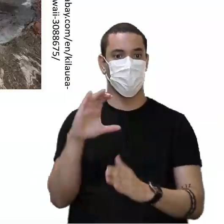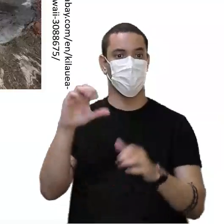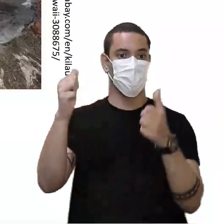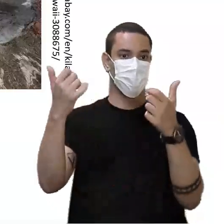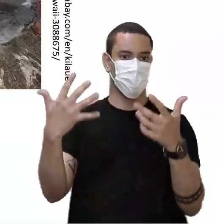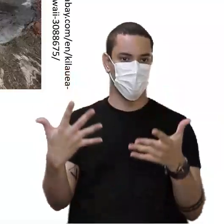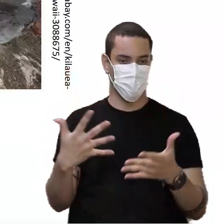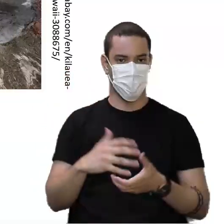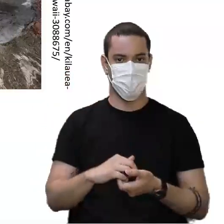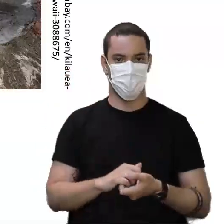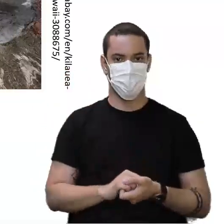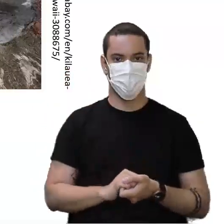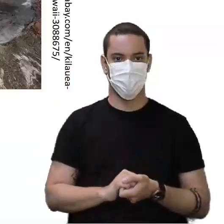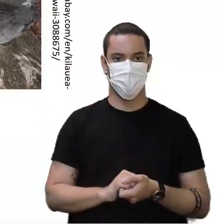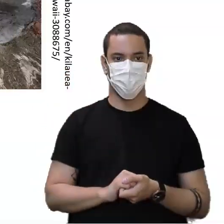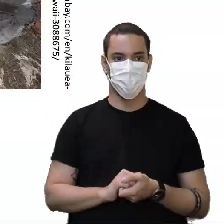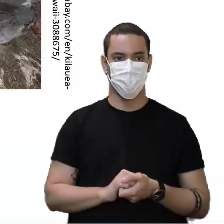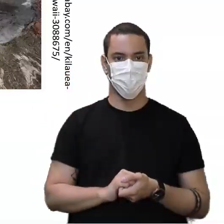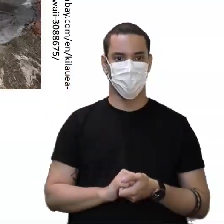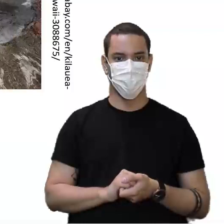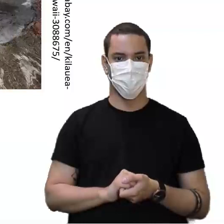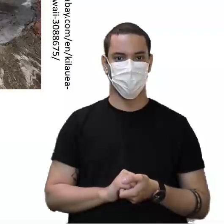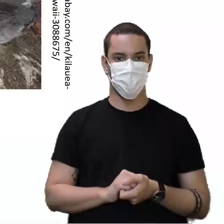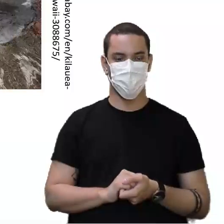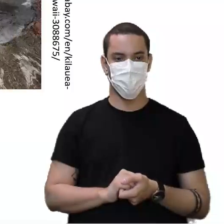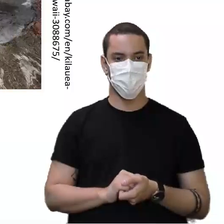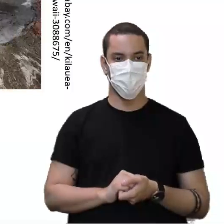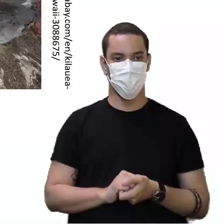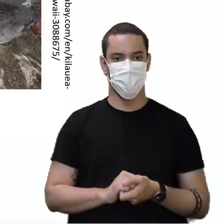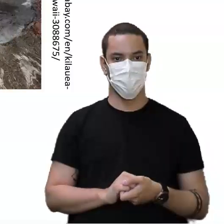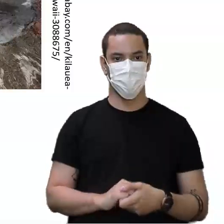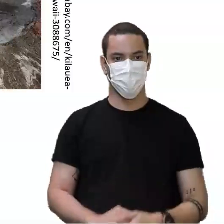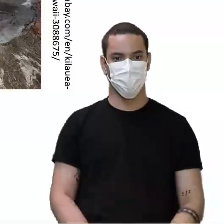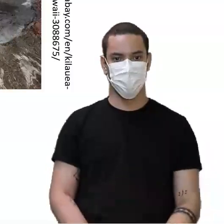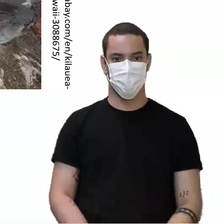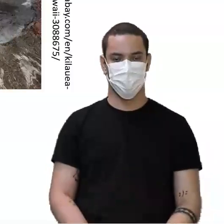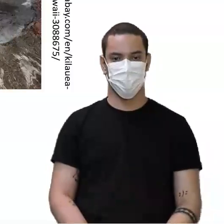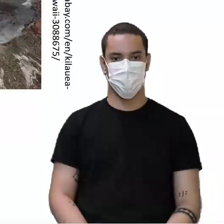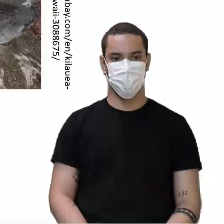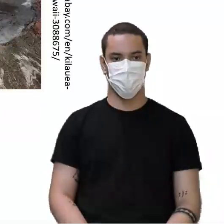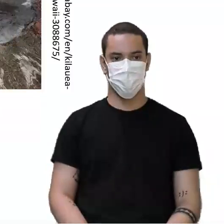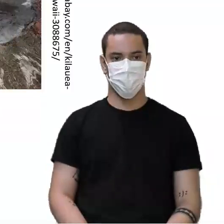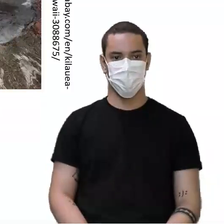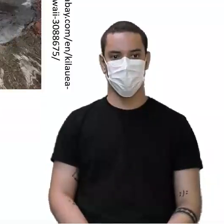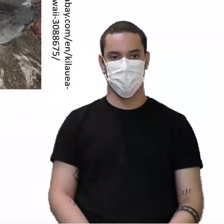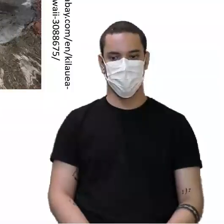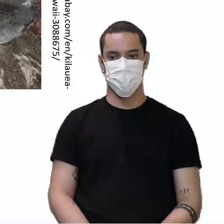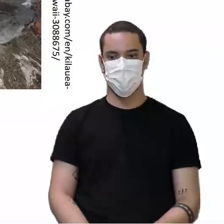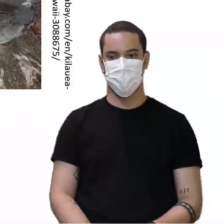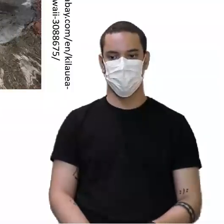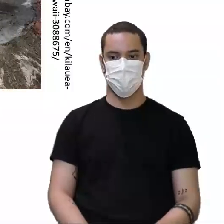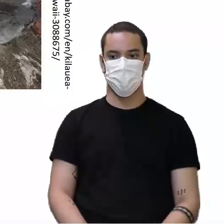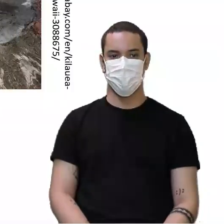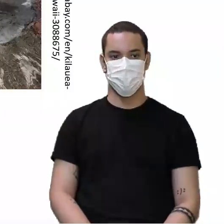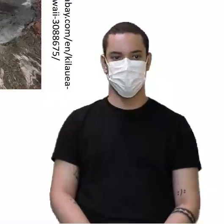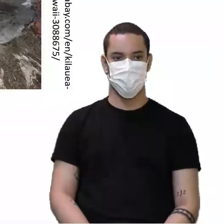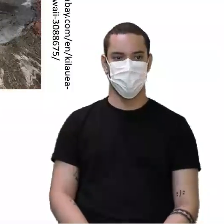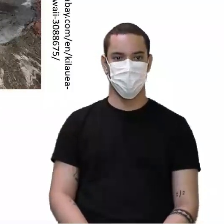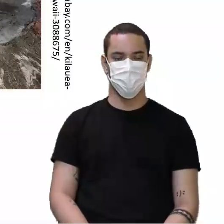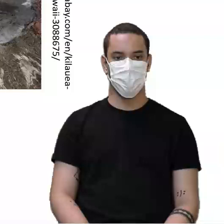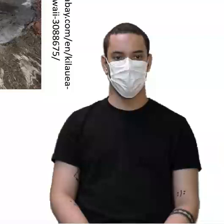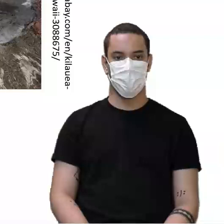what about mountains? Mountains, desculpa. Have you ever climbed a really high one? E